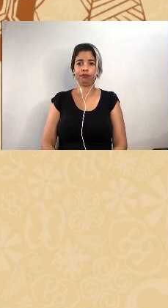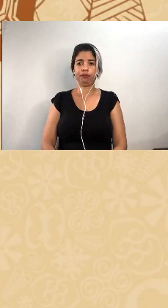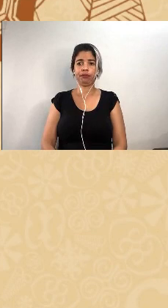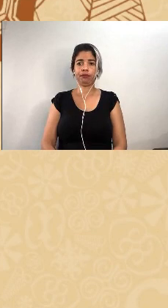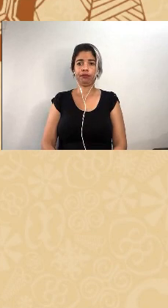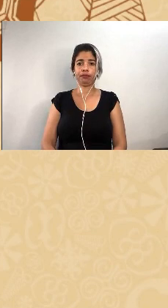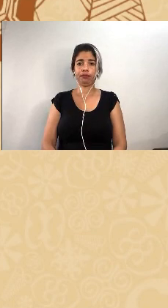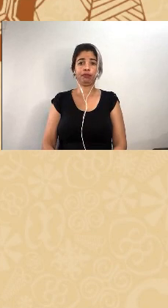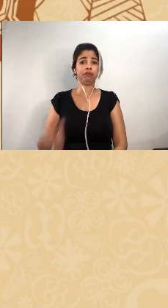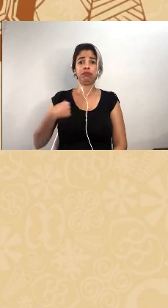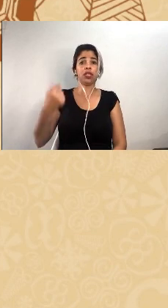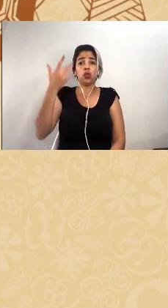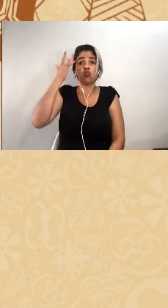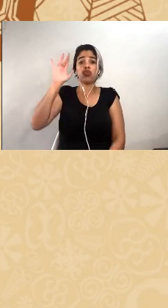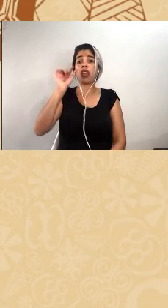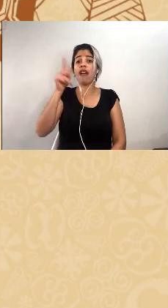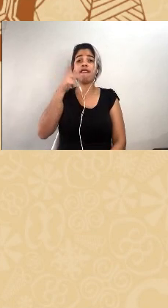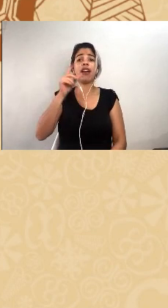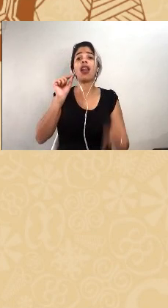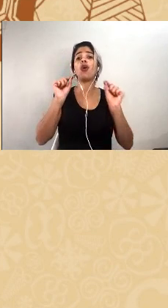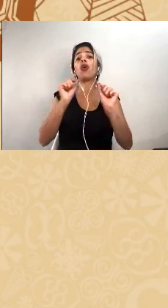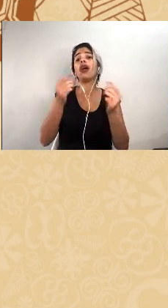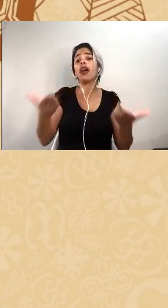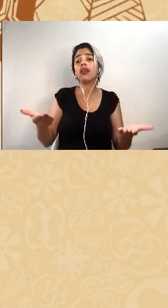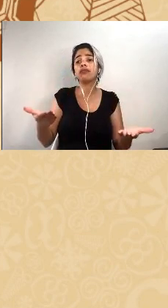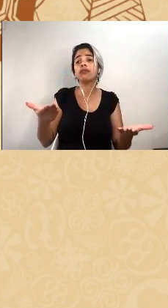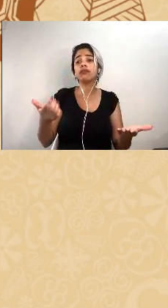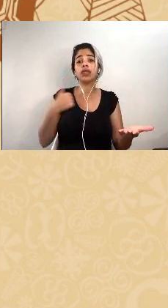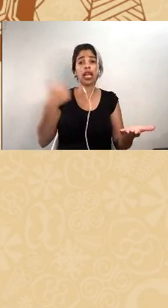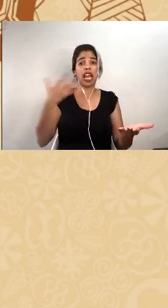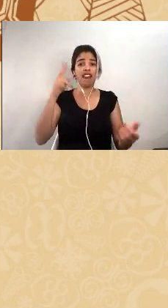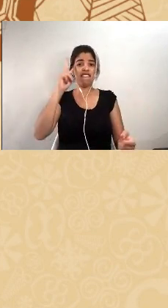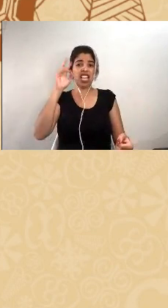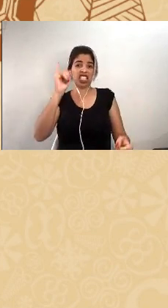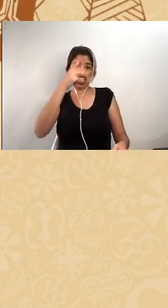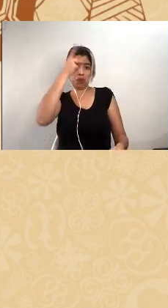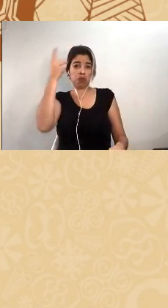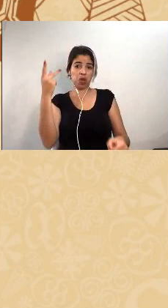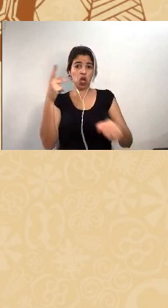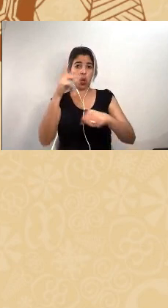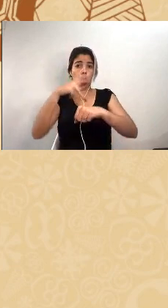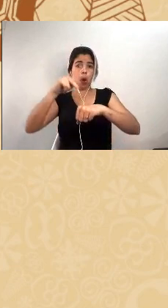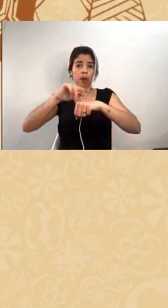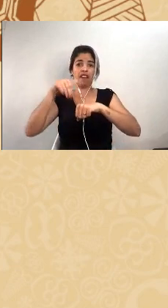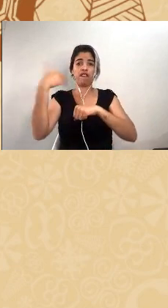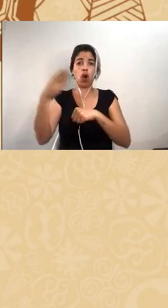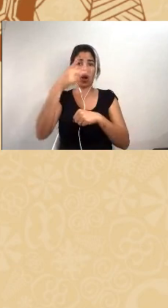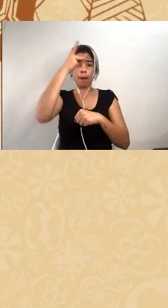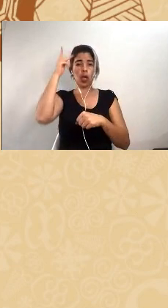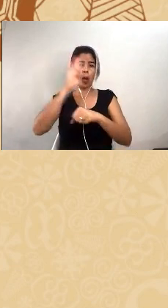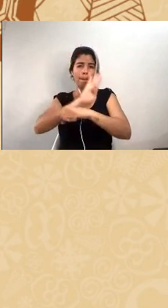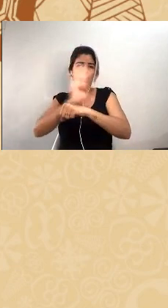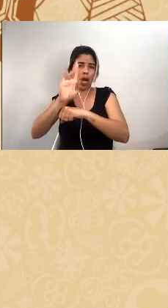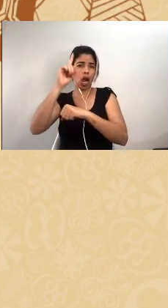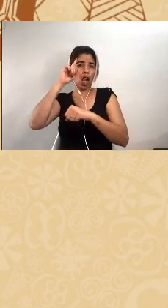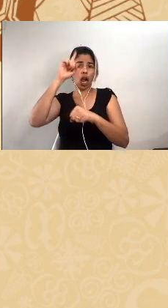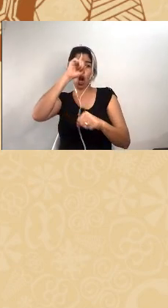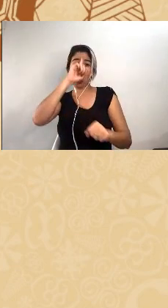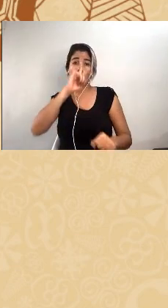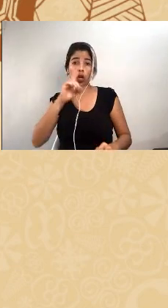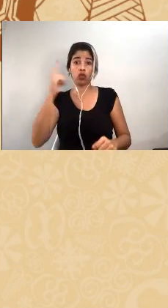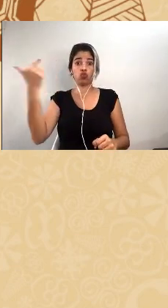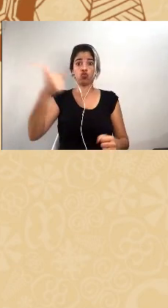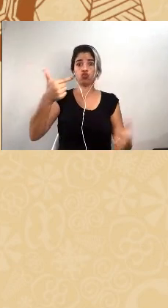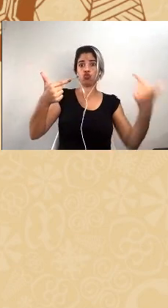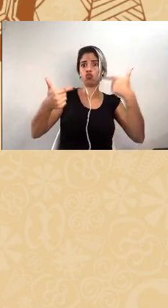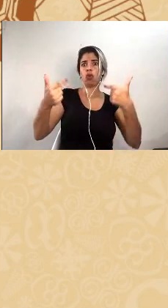Eu não sei nem o que falar, gente. Eu não sei nem o que falar. Eu quero ver se fosse um gringo aqui, se fosse um cara branco, um cara loiro, se eles iam chegar com duas armas apontadas para mim,